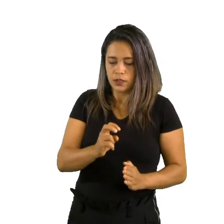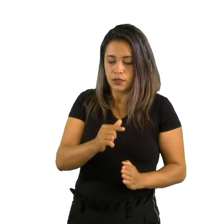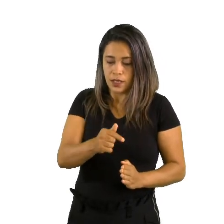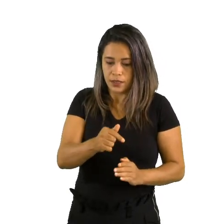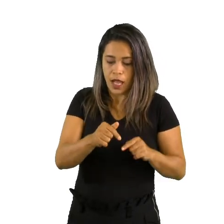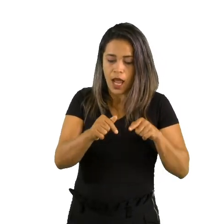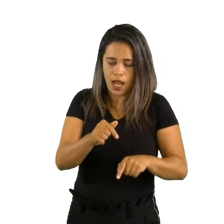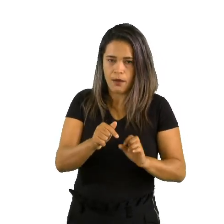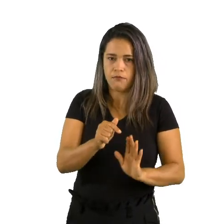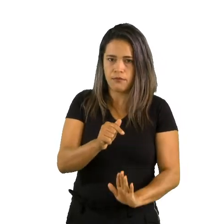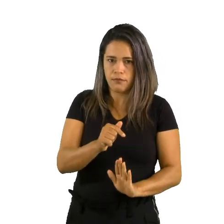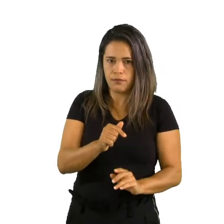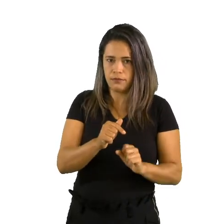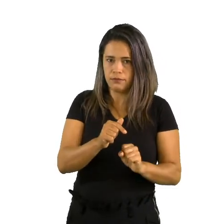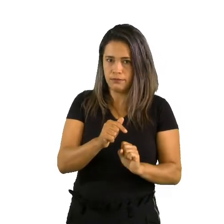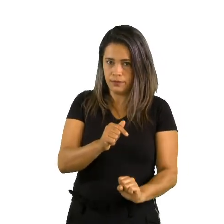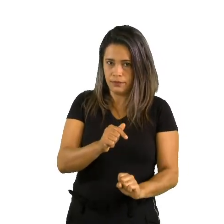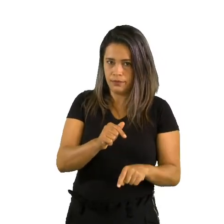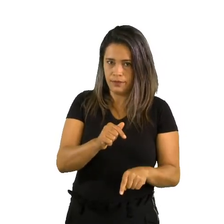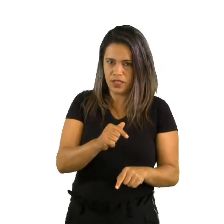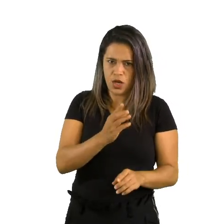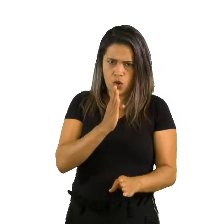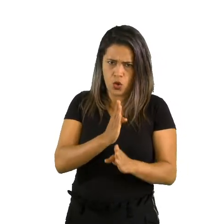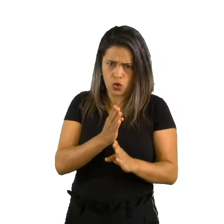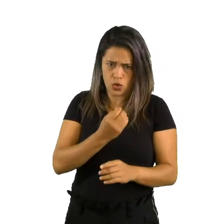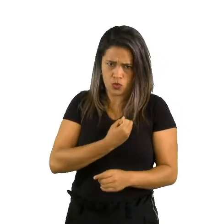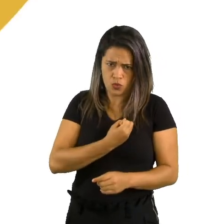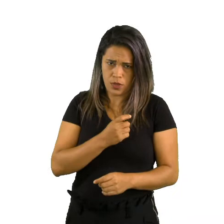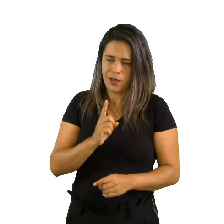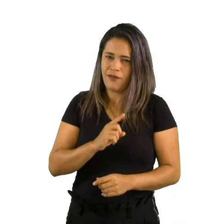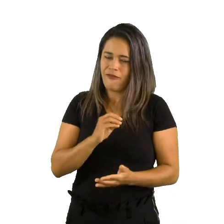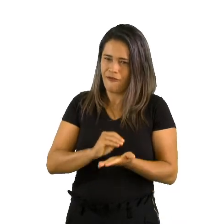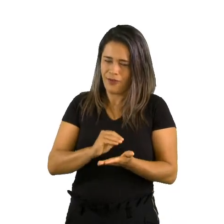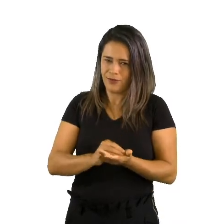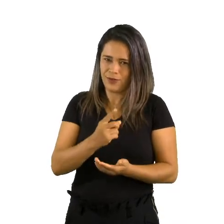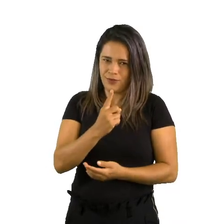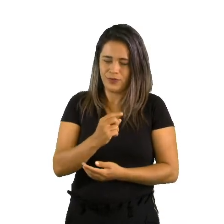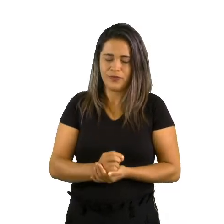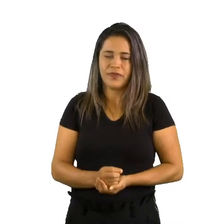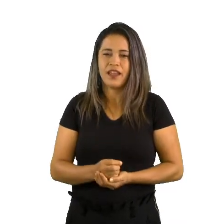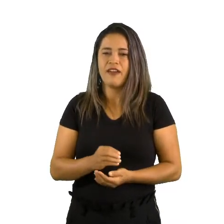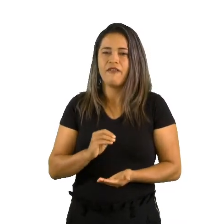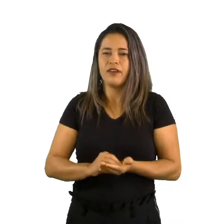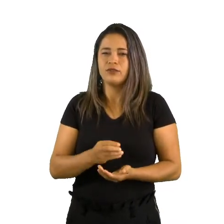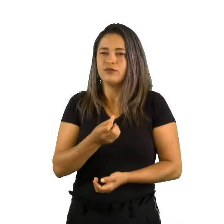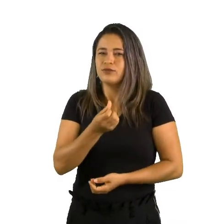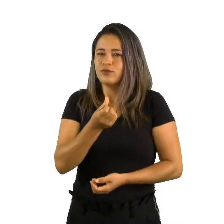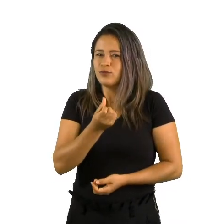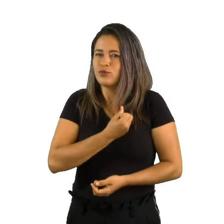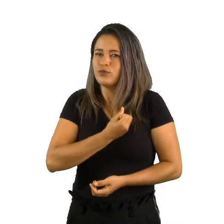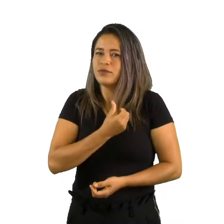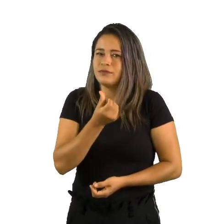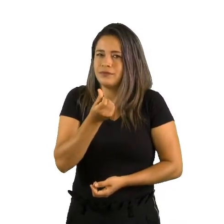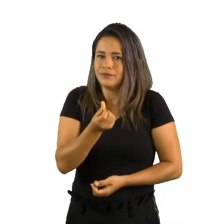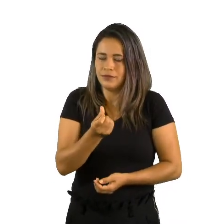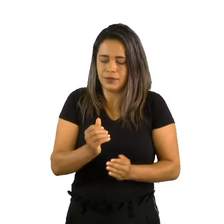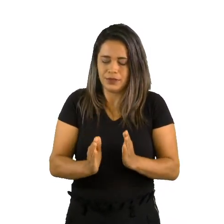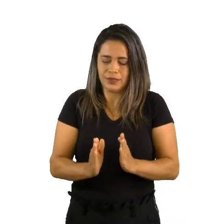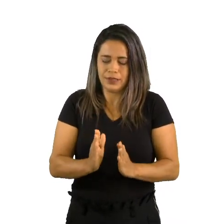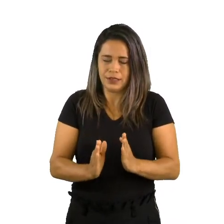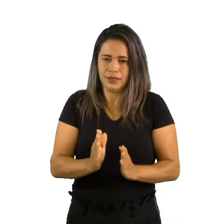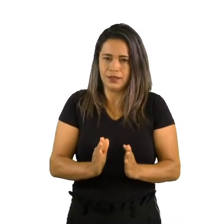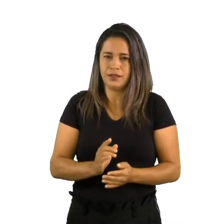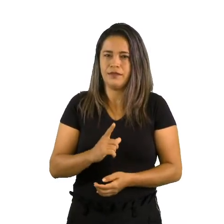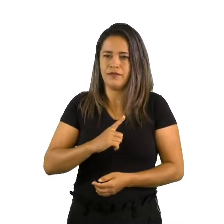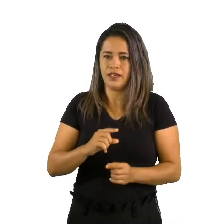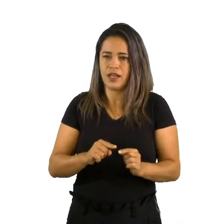ali. Já encontrei o número? Não, ainda falta um, né? Falta o sexto pedacinho que fica nesse